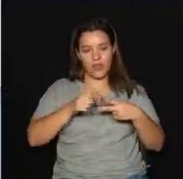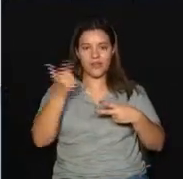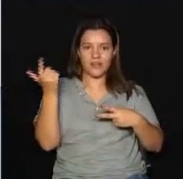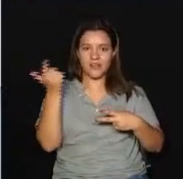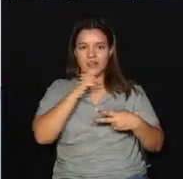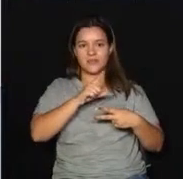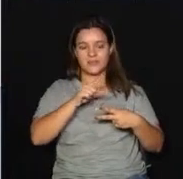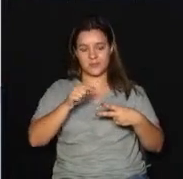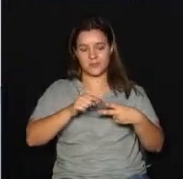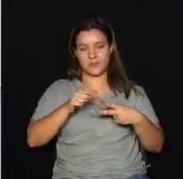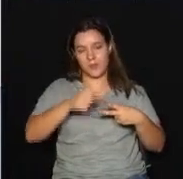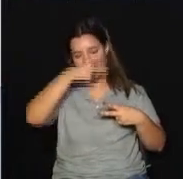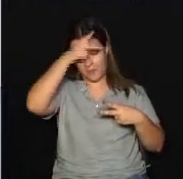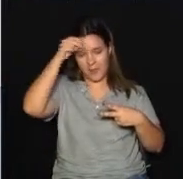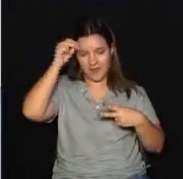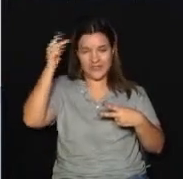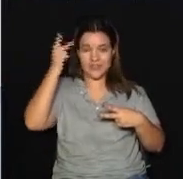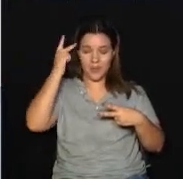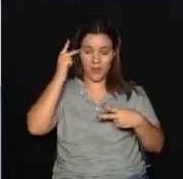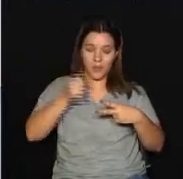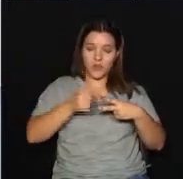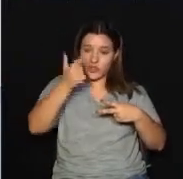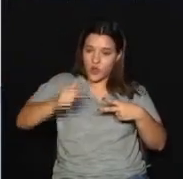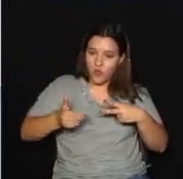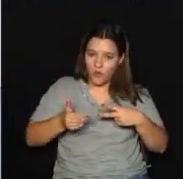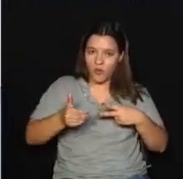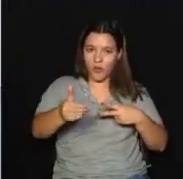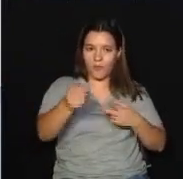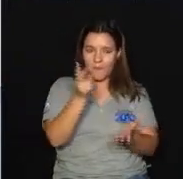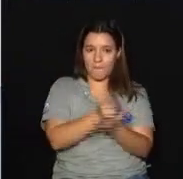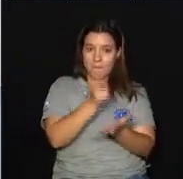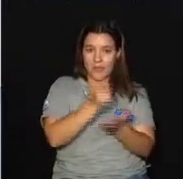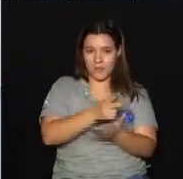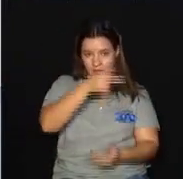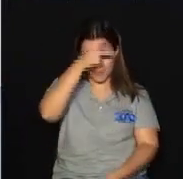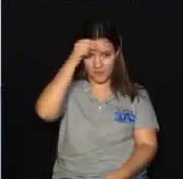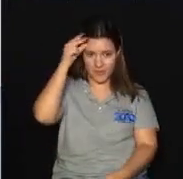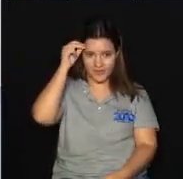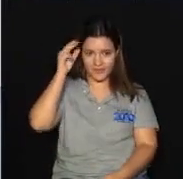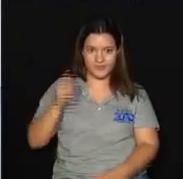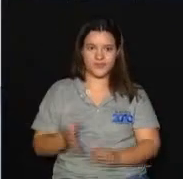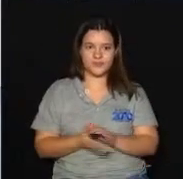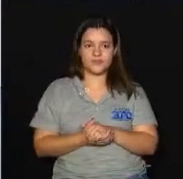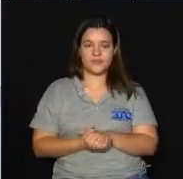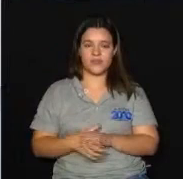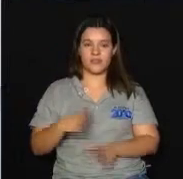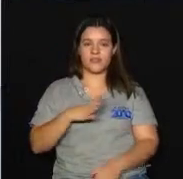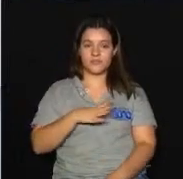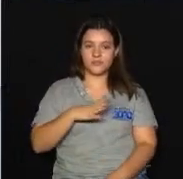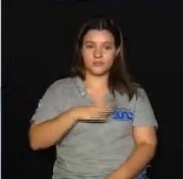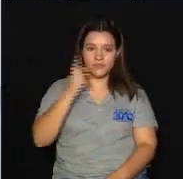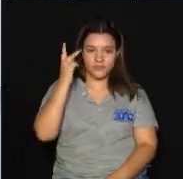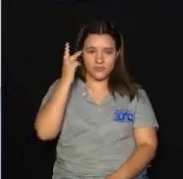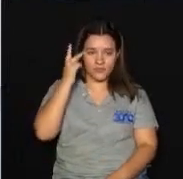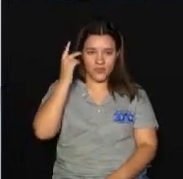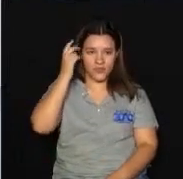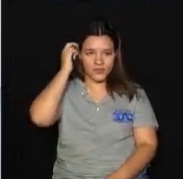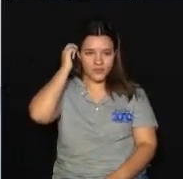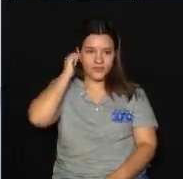São Paulo. Bruno Covas, do PSDB. Permanece, então, o PSDB na cidade de São